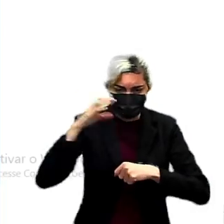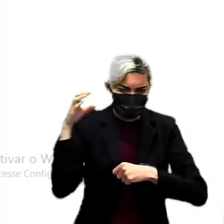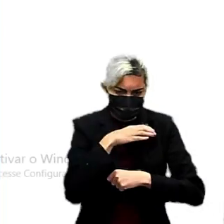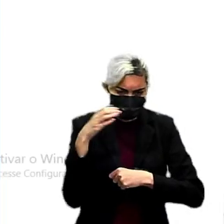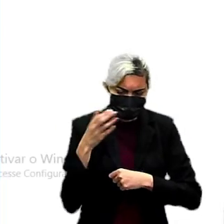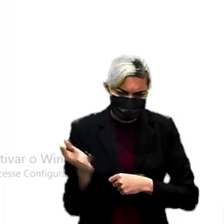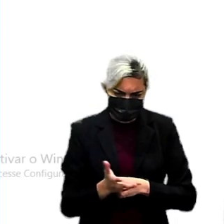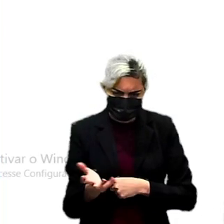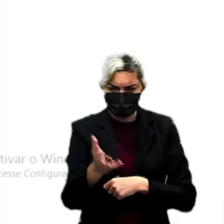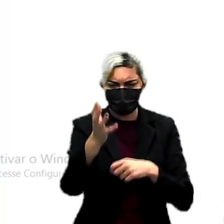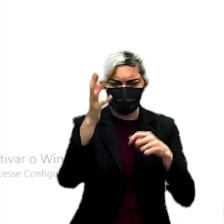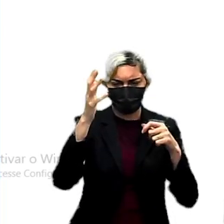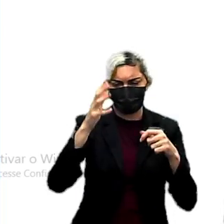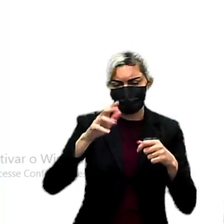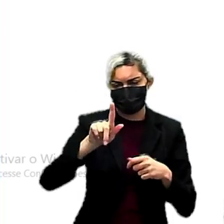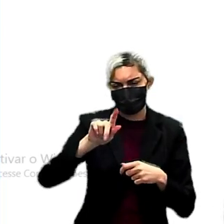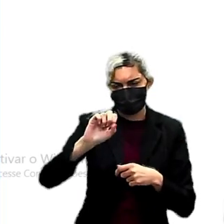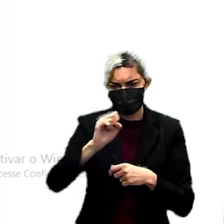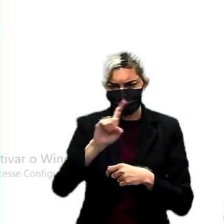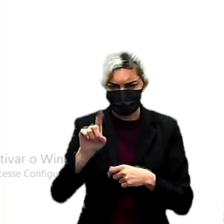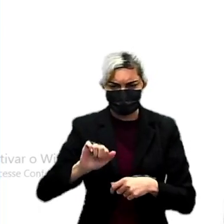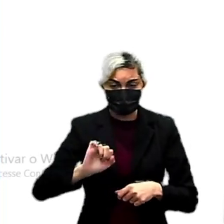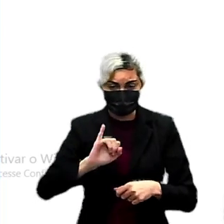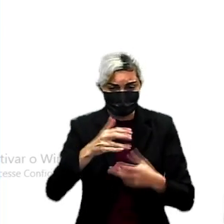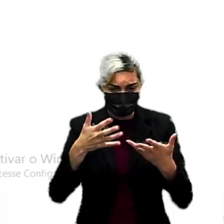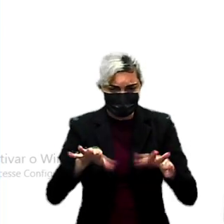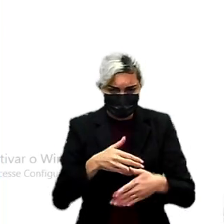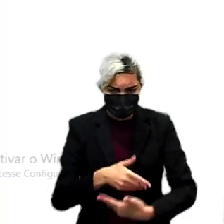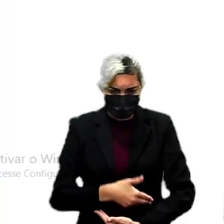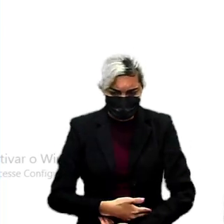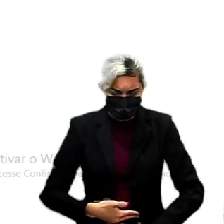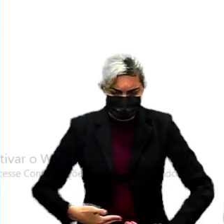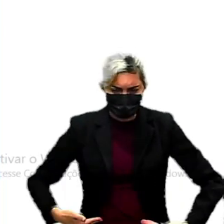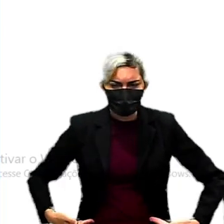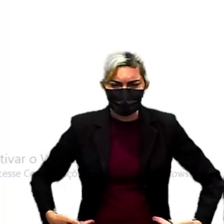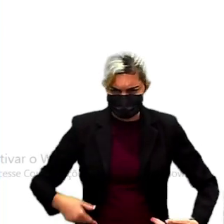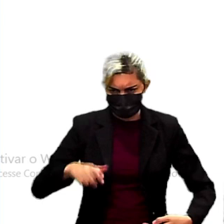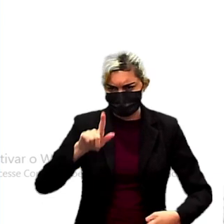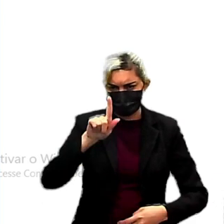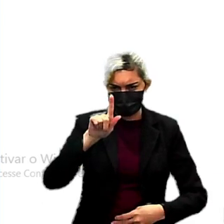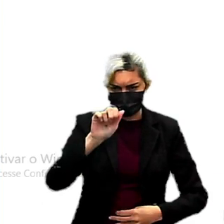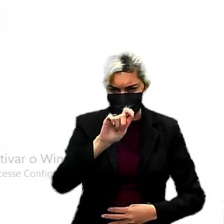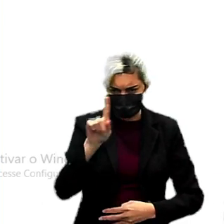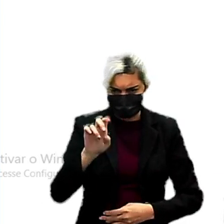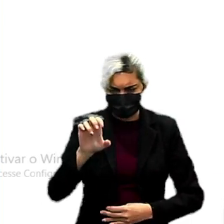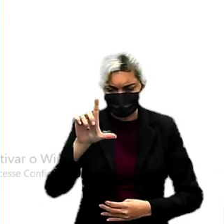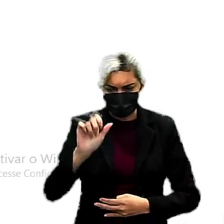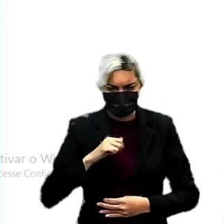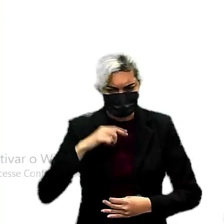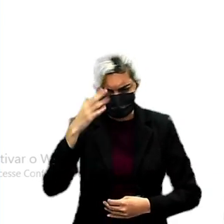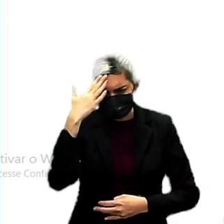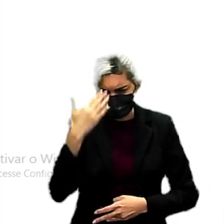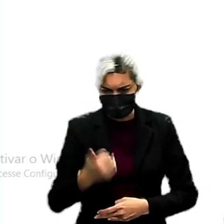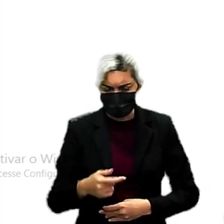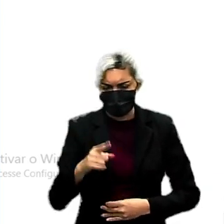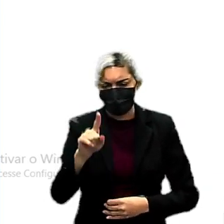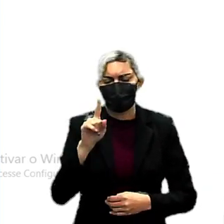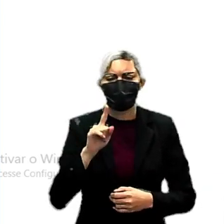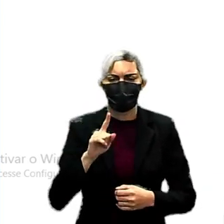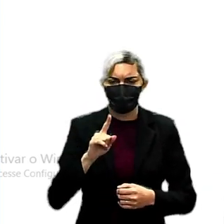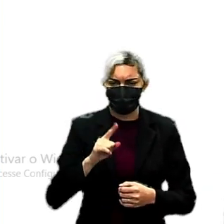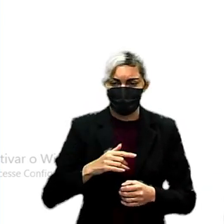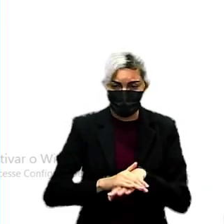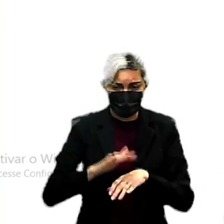lenta das gazelas, se não quiser morrer de fome. Uma gazela, por sua vez, ela sabe que deverá